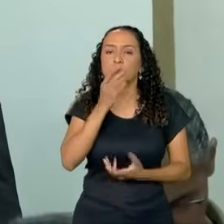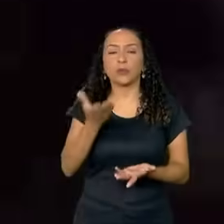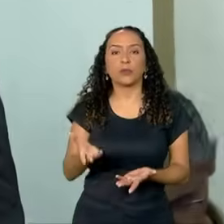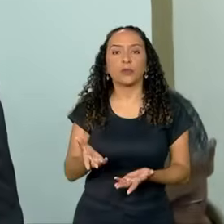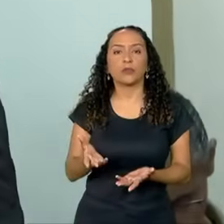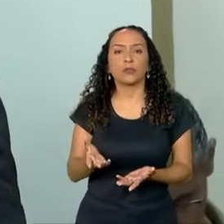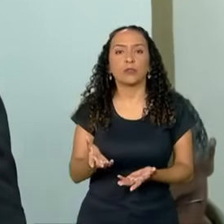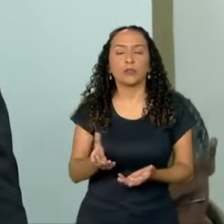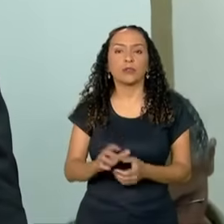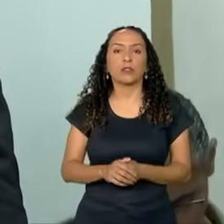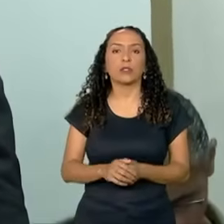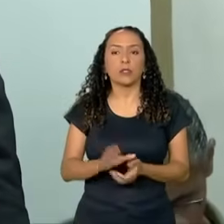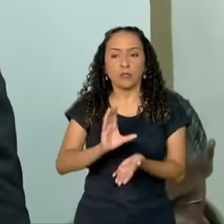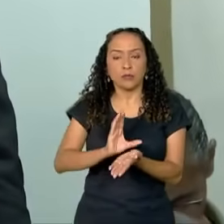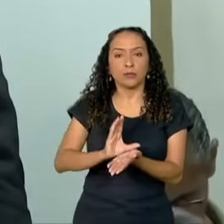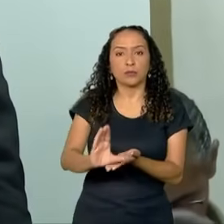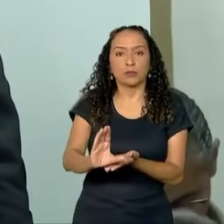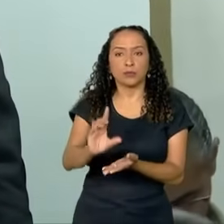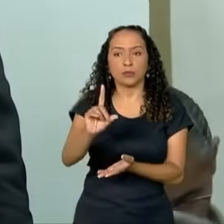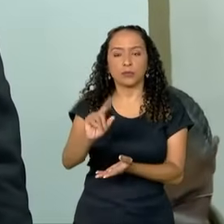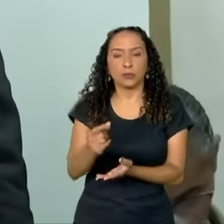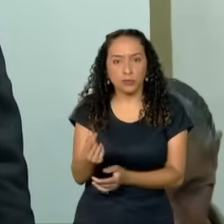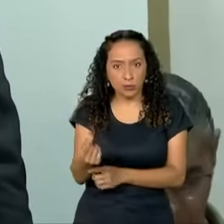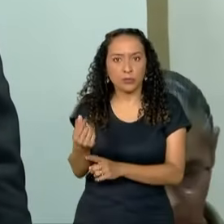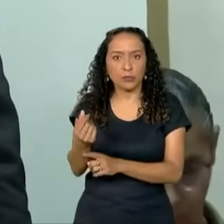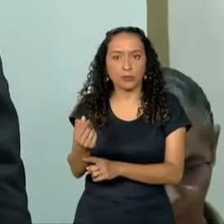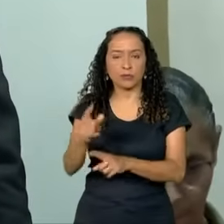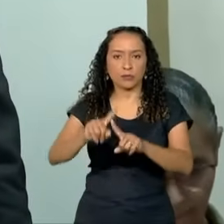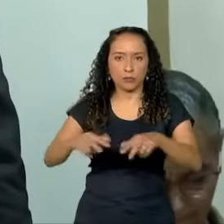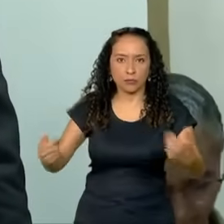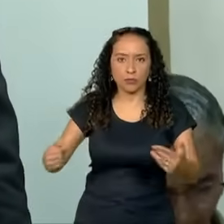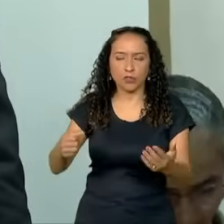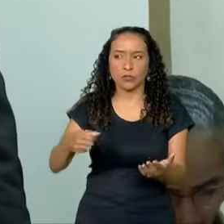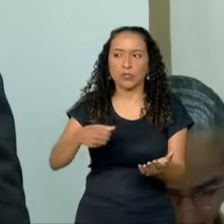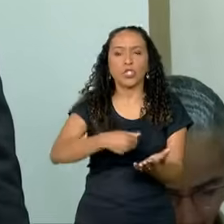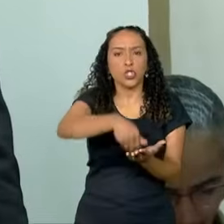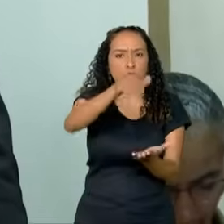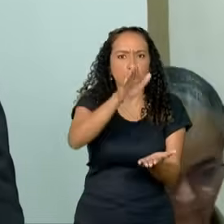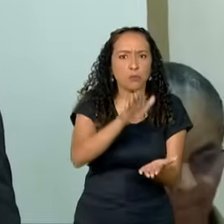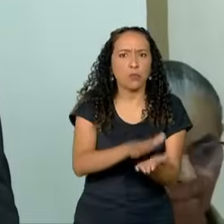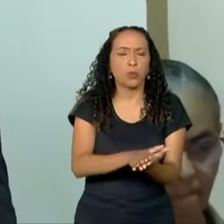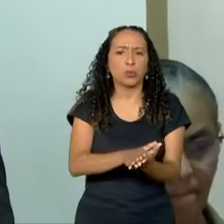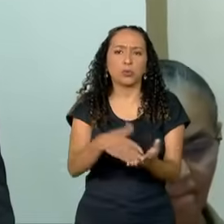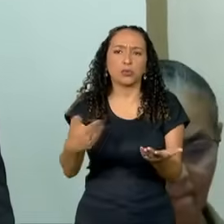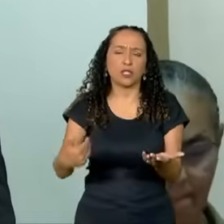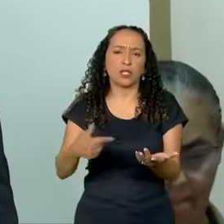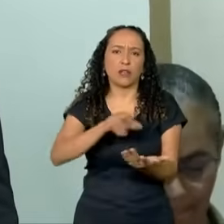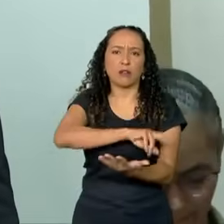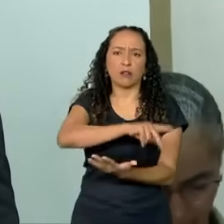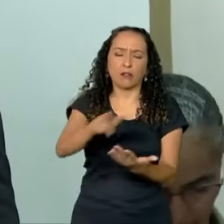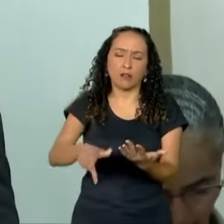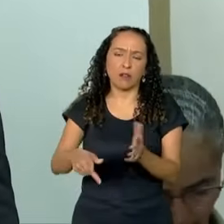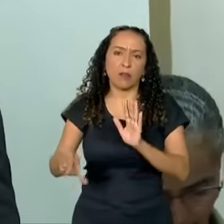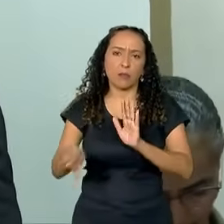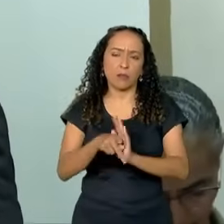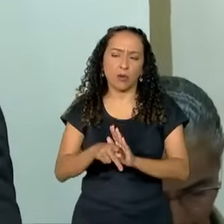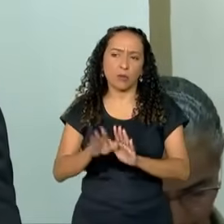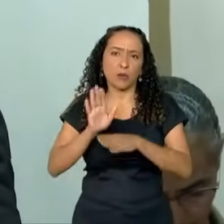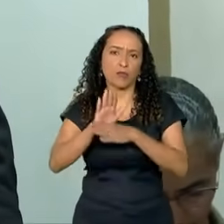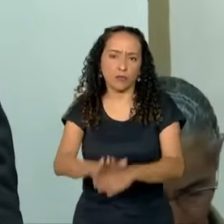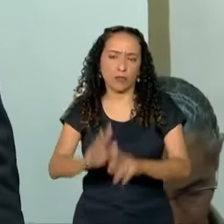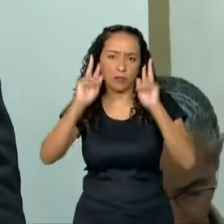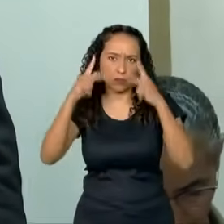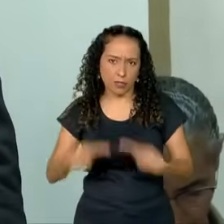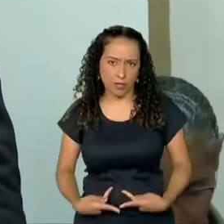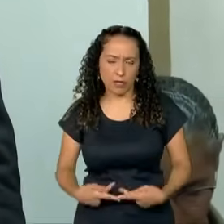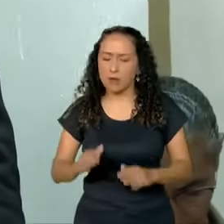destinação de recursos pecuniários de multas e sanções criminais para fins humanitários. Mais